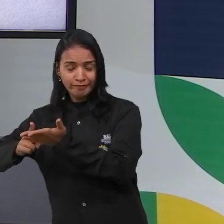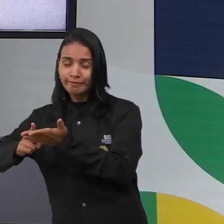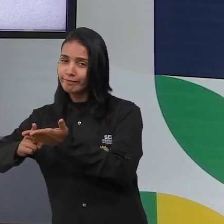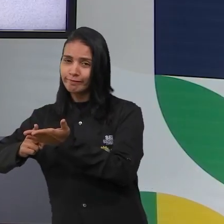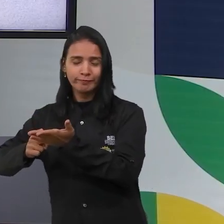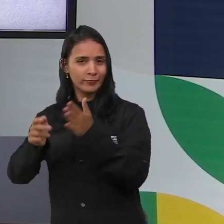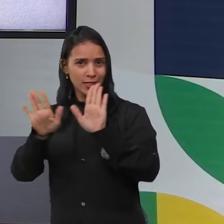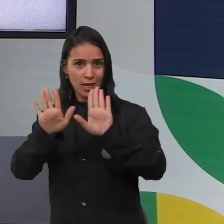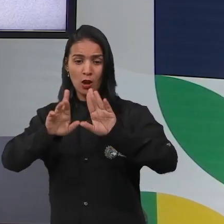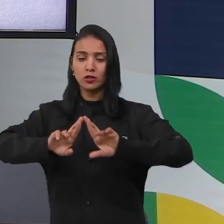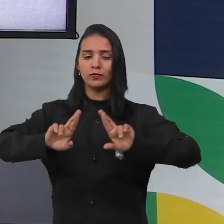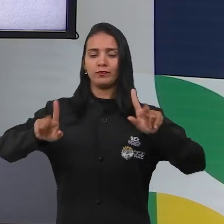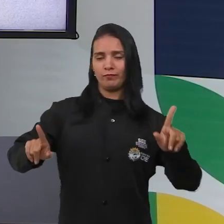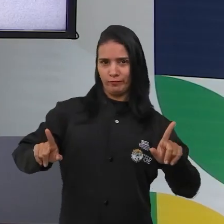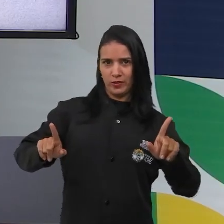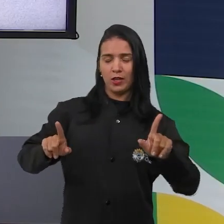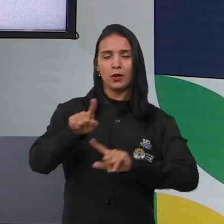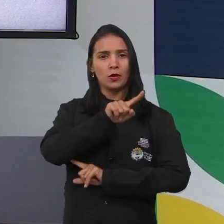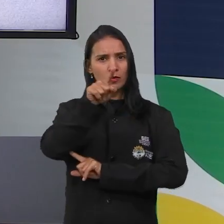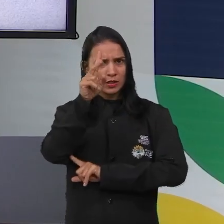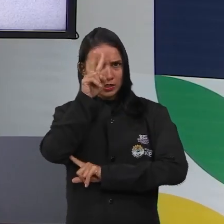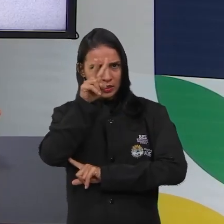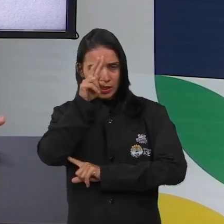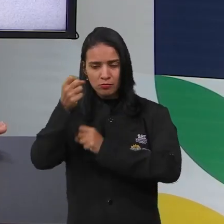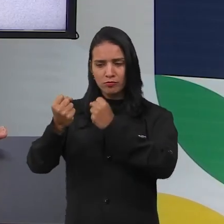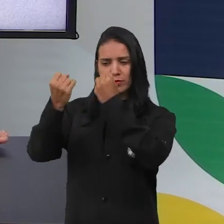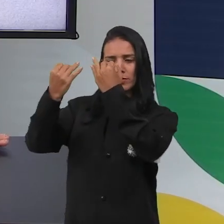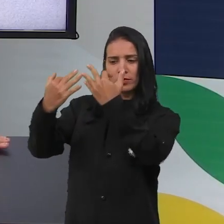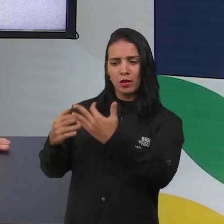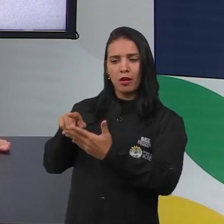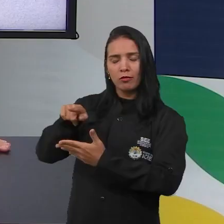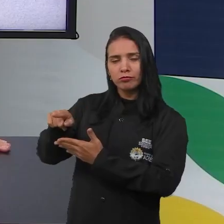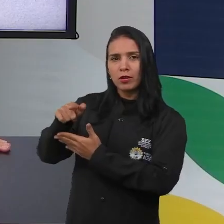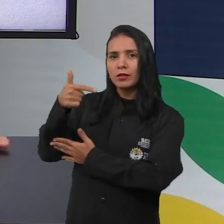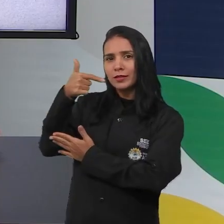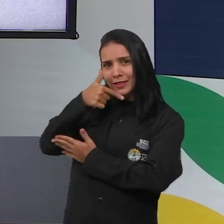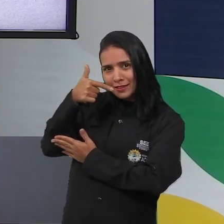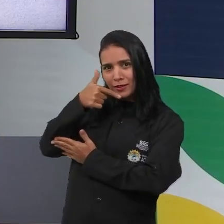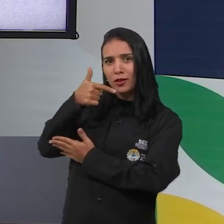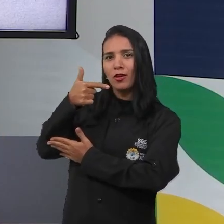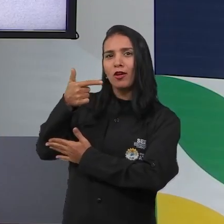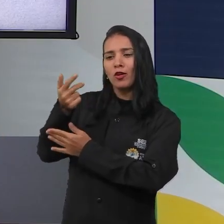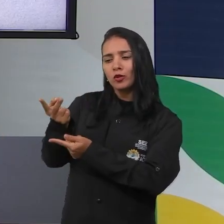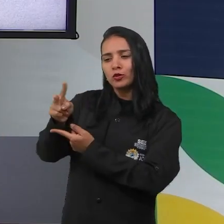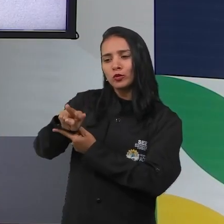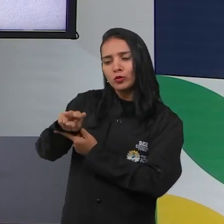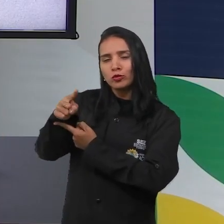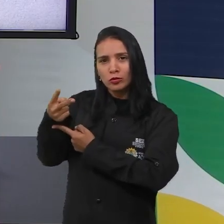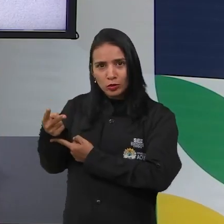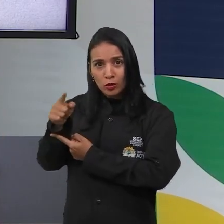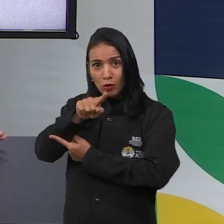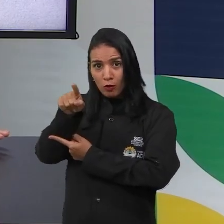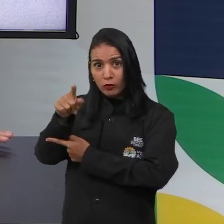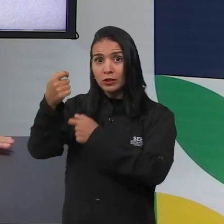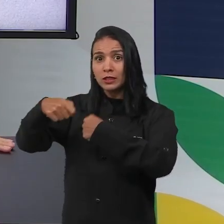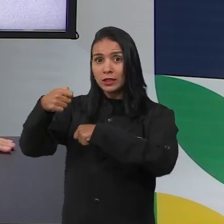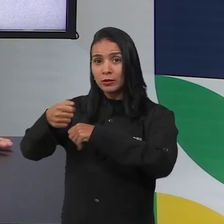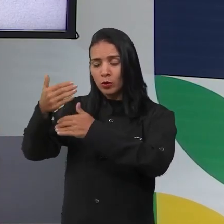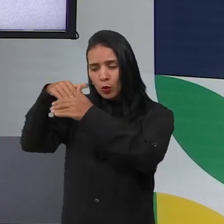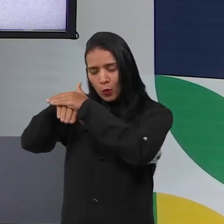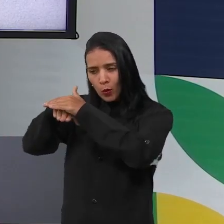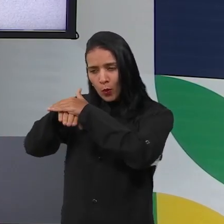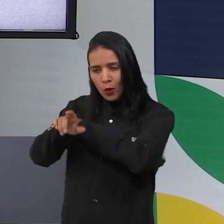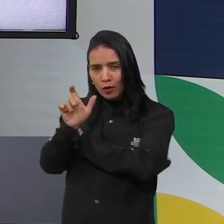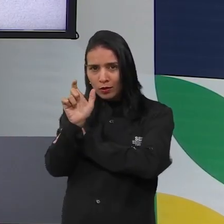quê? Lembra que quando eu expliquei para vocês o que seria um humor de duplo sentido, eu falei para vocês guardarem uma